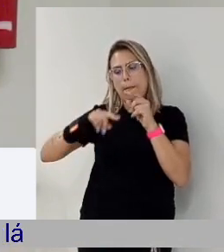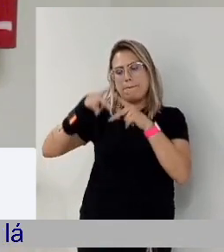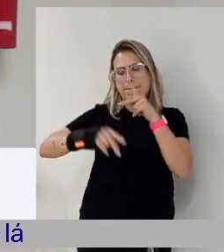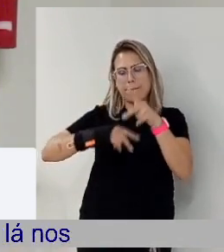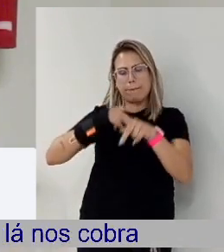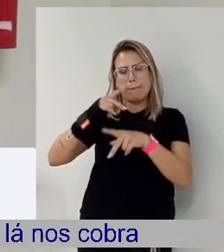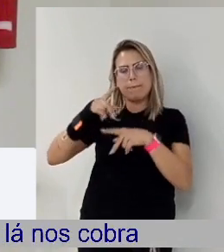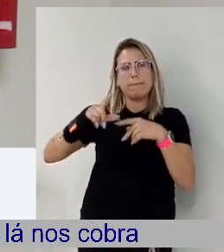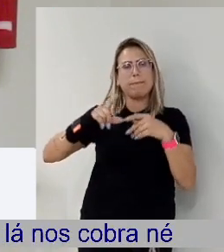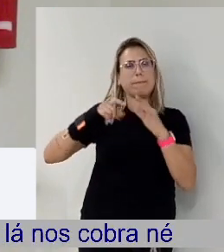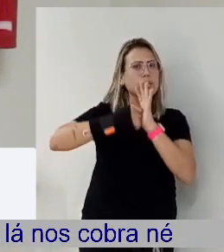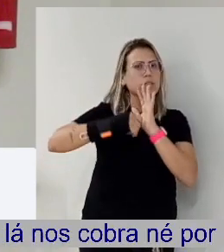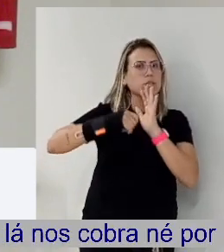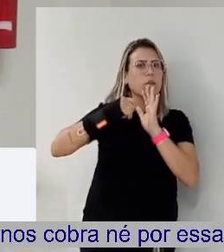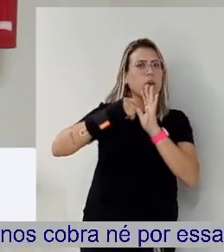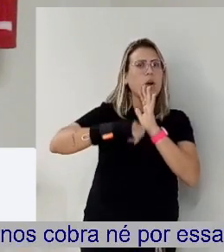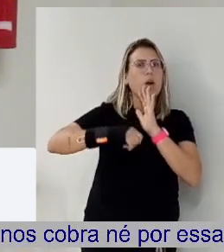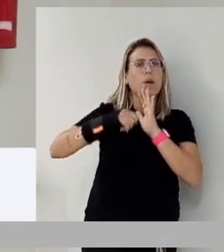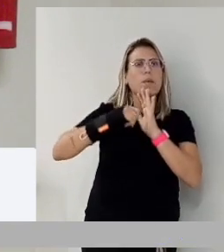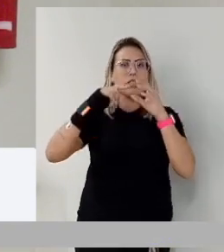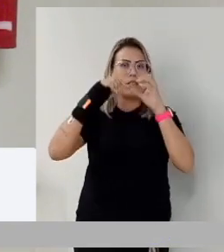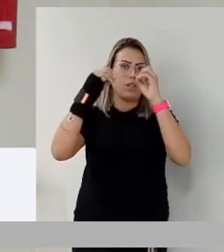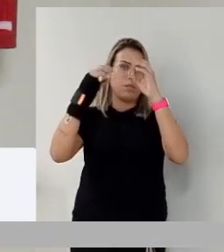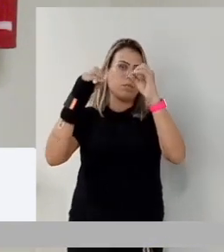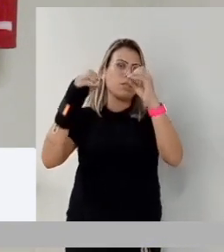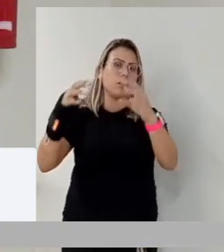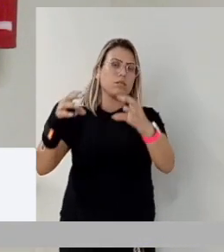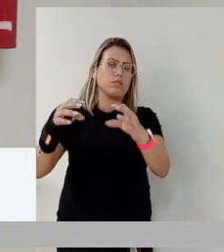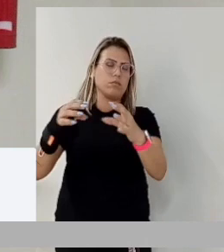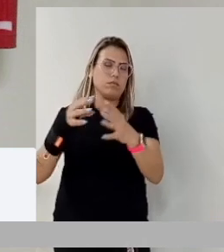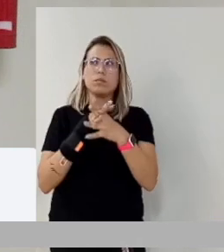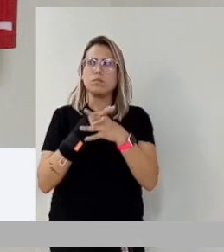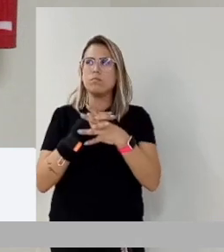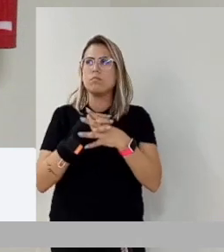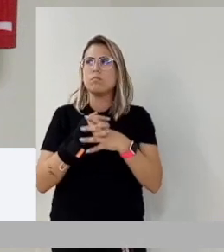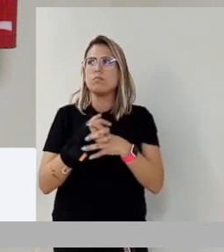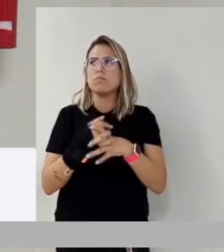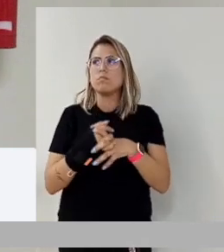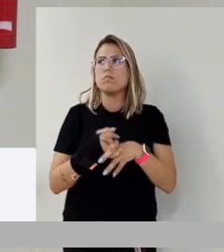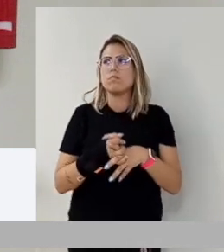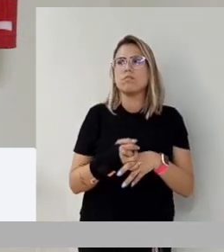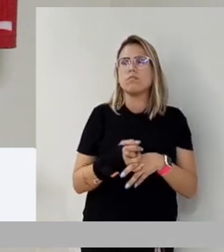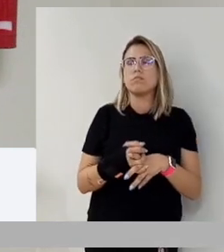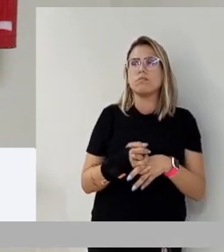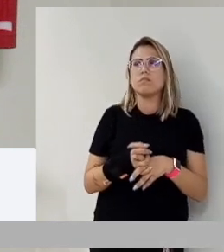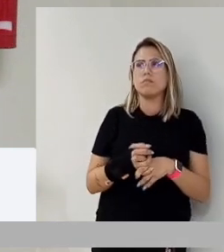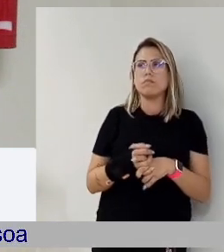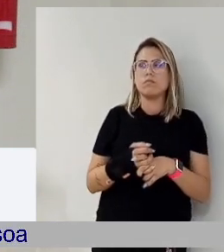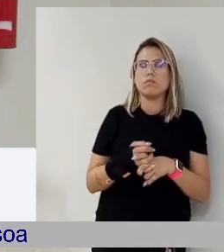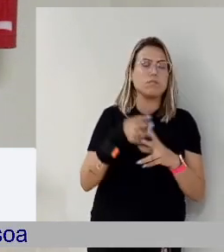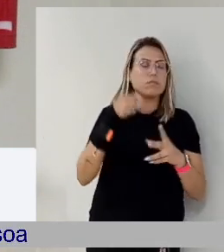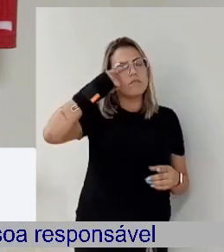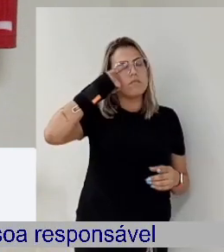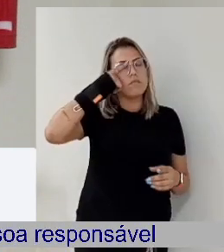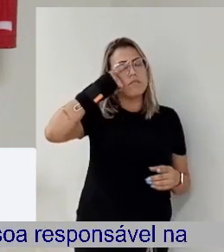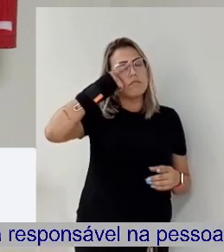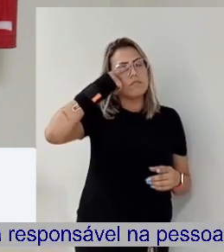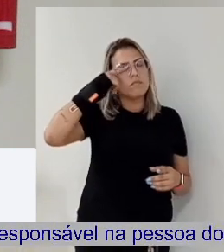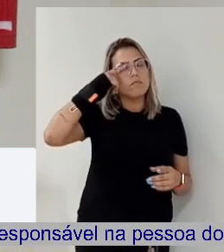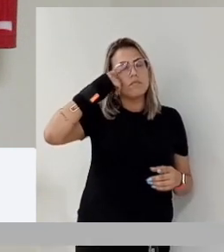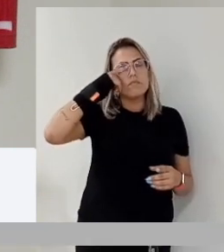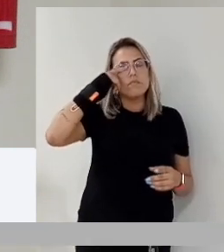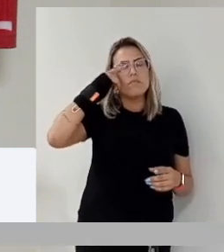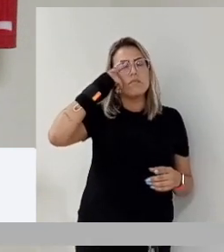cobra né por essa iluminação e a gente cobra o a pessoa responsável na pessoa do Tiago